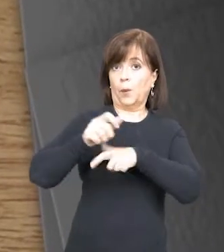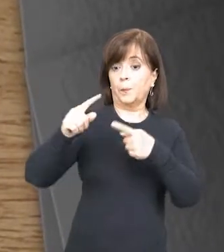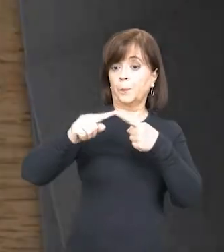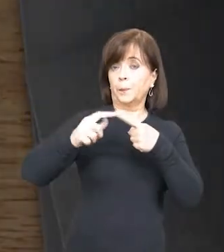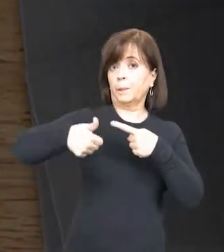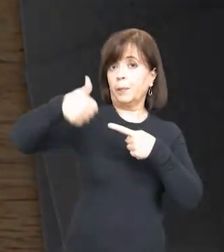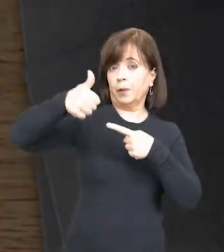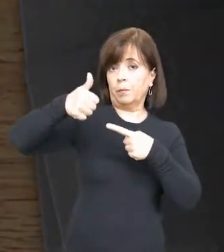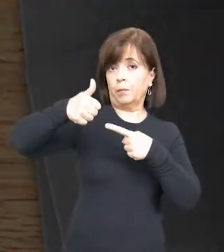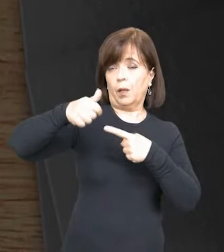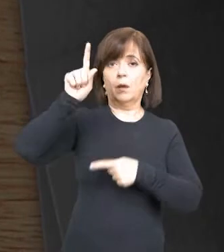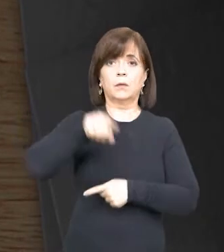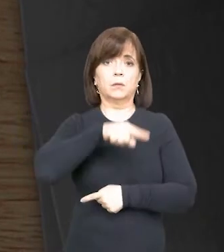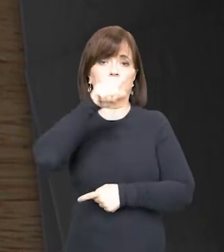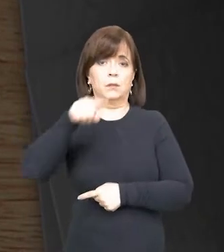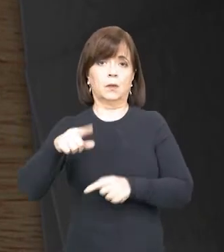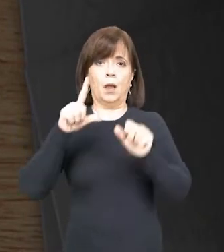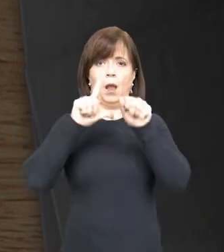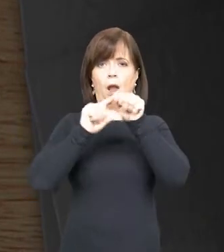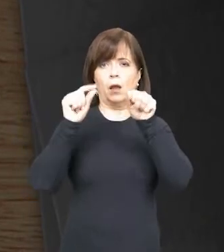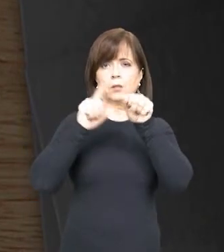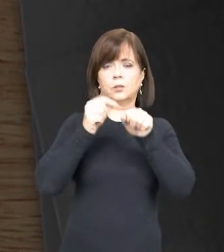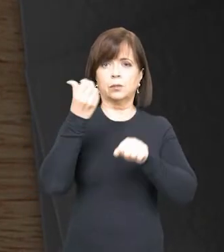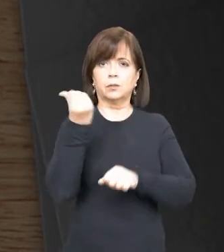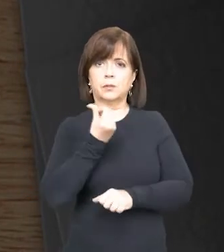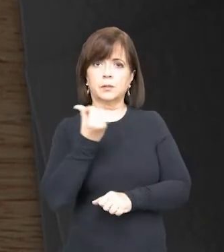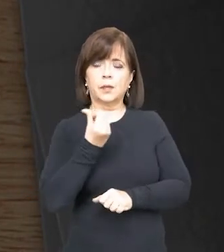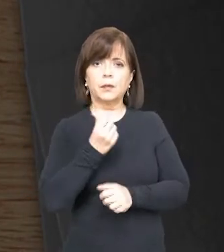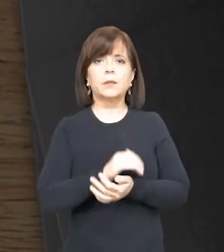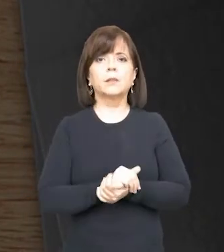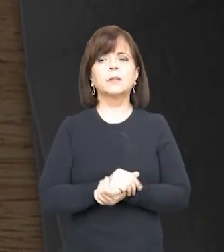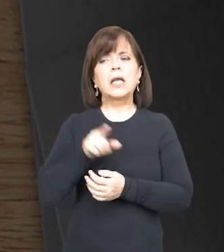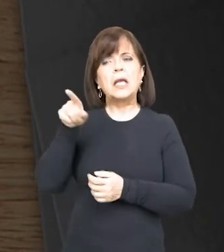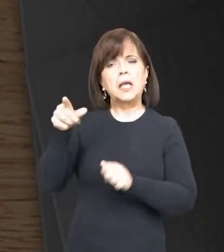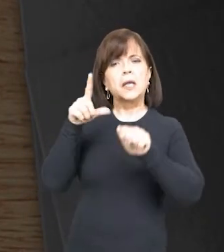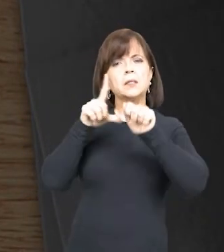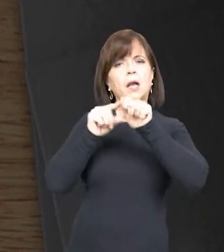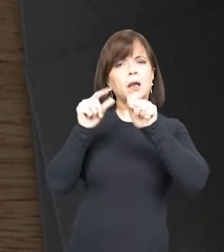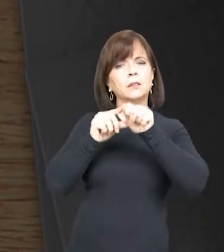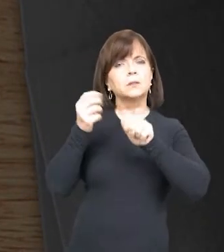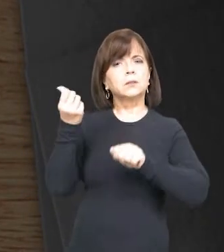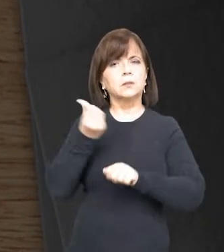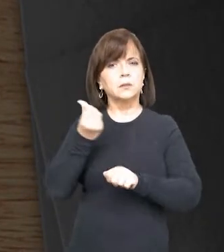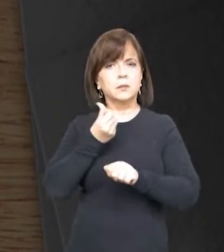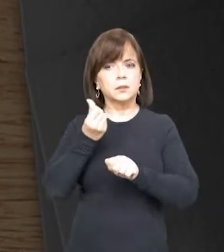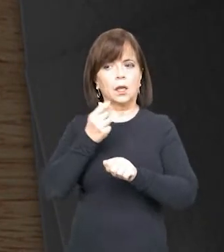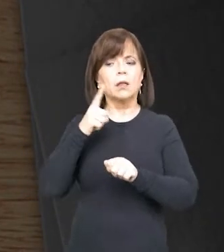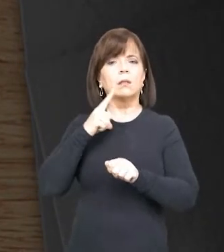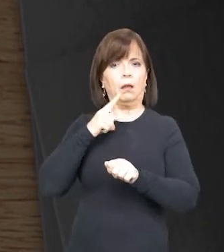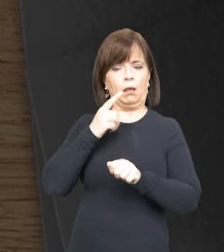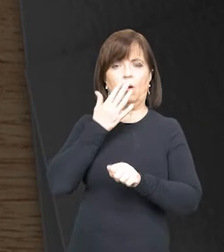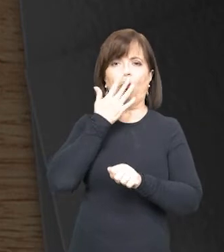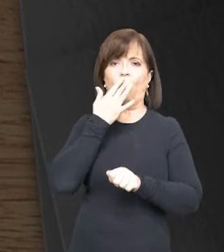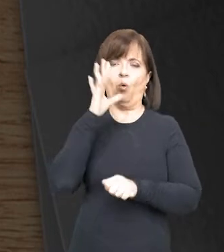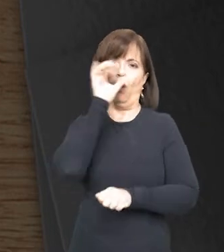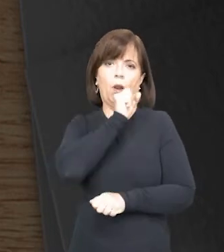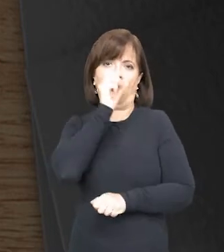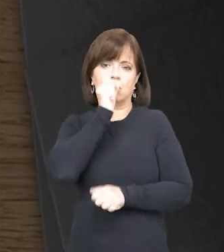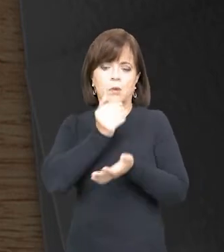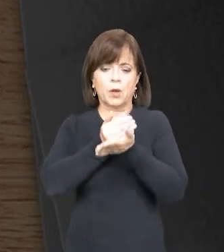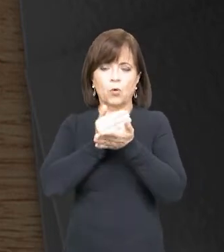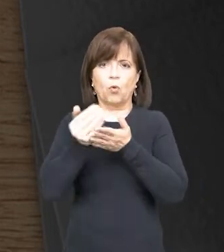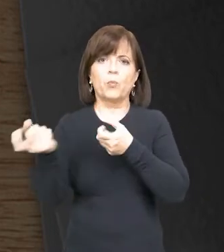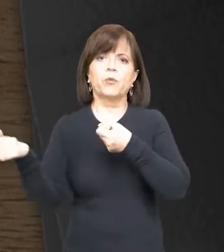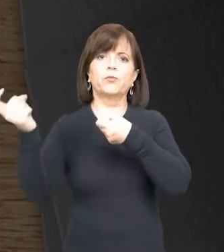artigo 6º da Resolução Conjunta SEI-CEDU, que era esse artigo que trazia a bandeira laranja como marco inicial do retorno